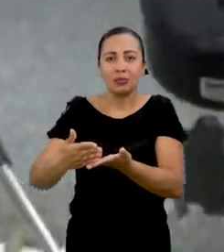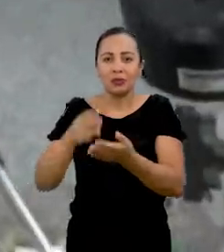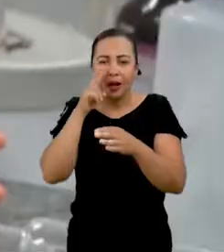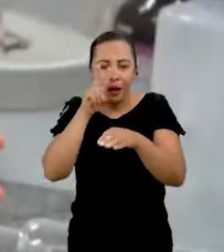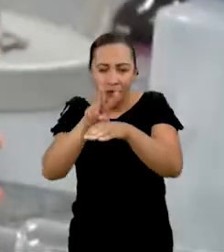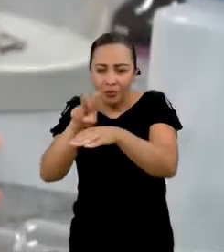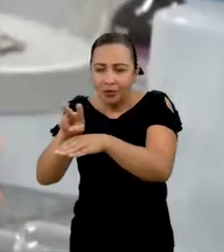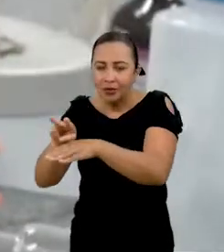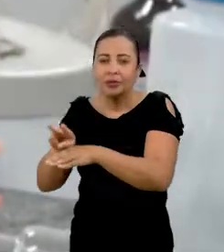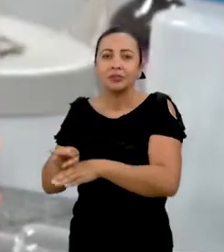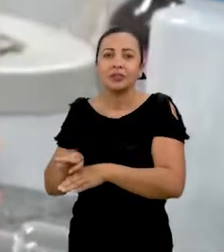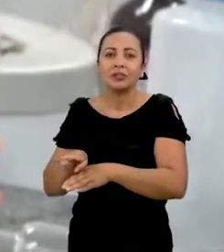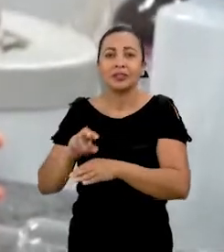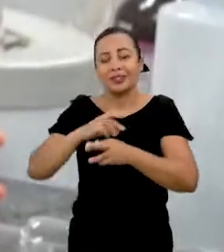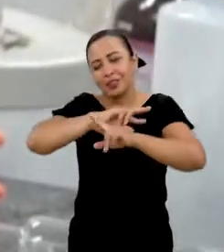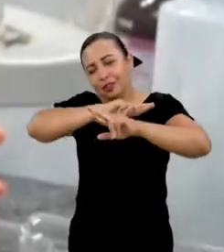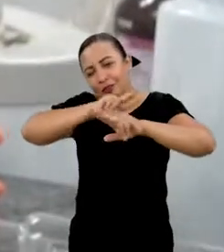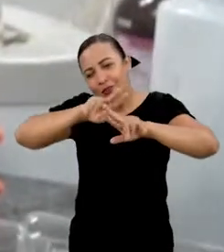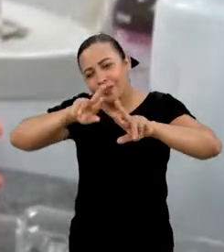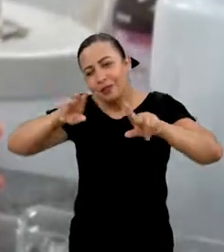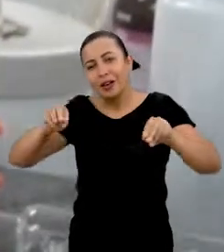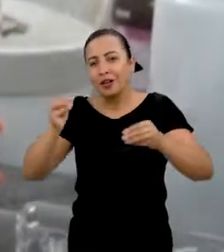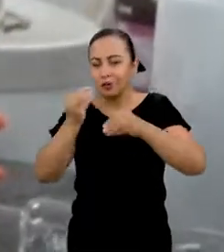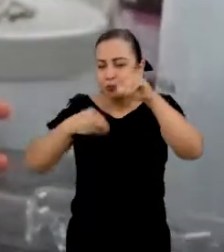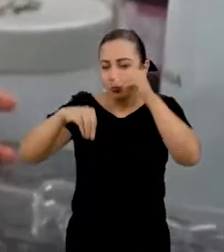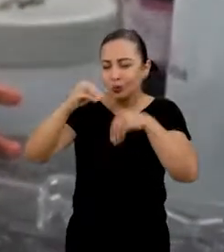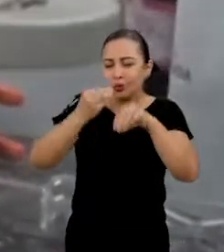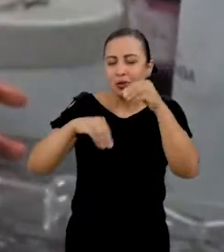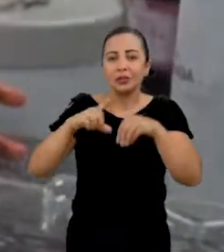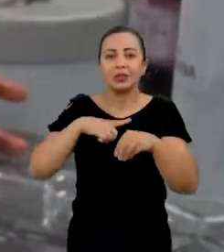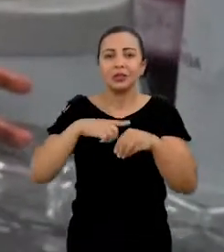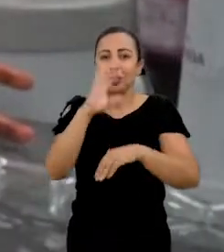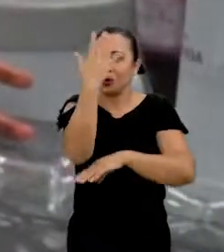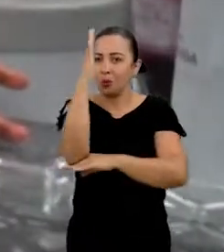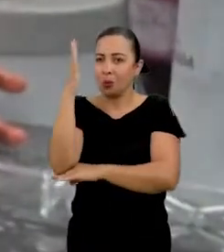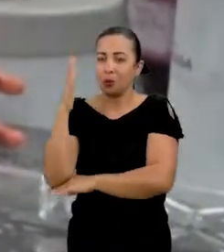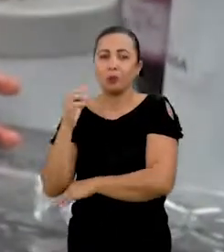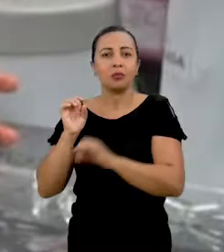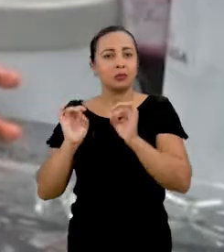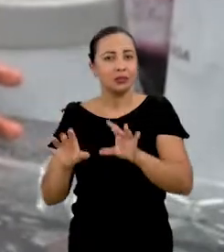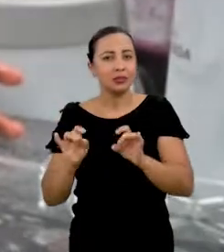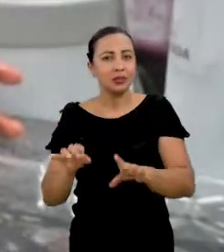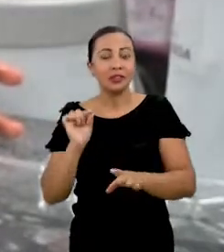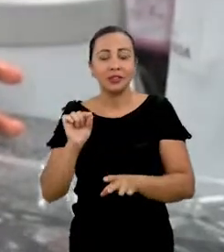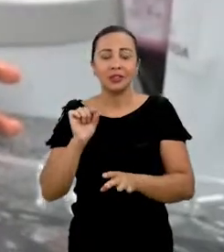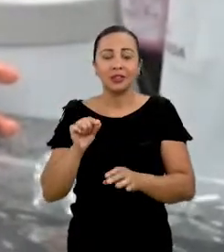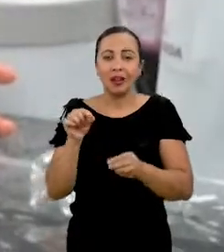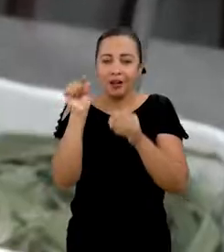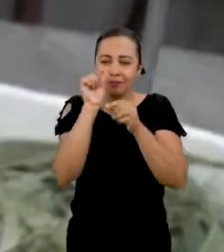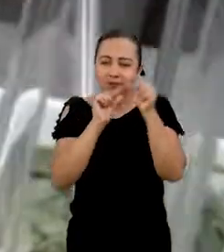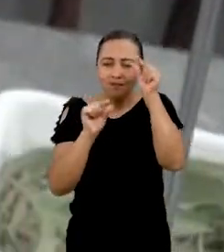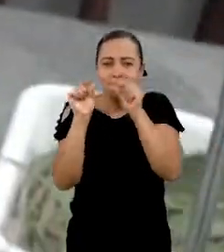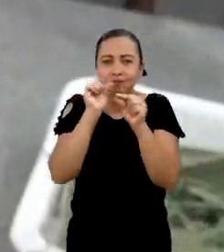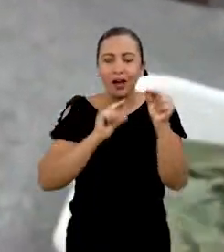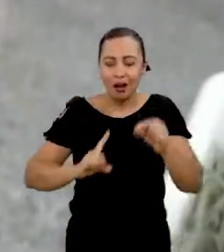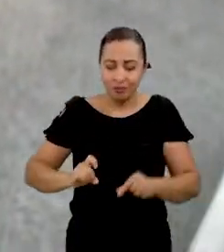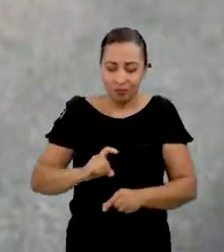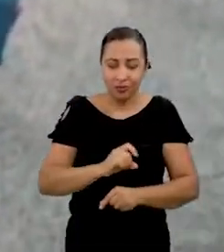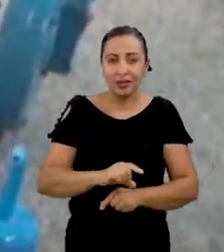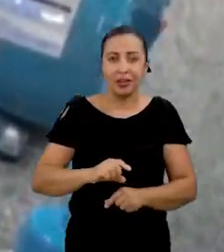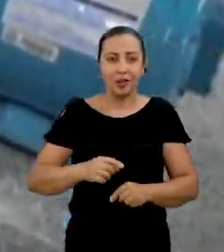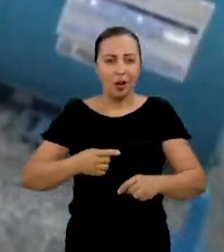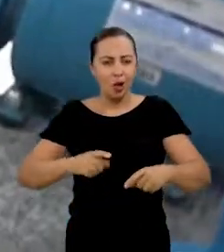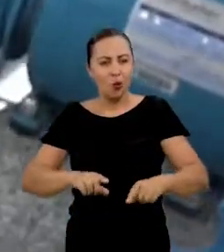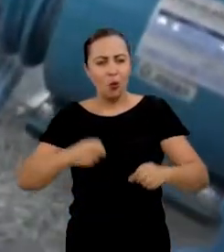a verificar que a diversidade de moléculas que tem numa planta permite com que aquela bactéria ela seja atacada